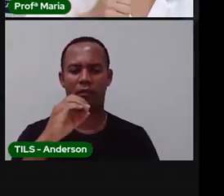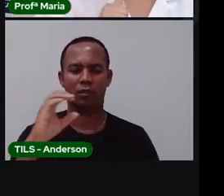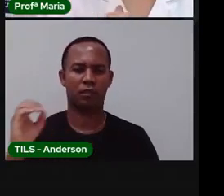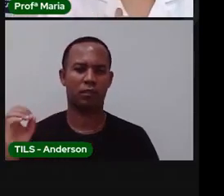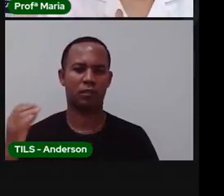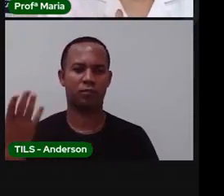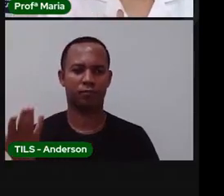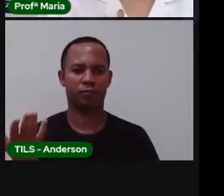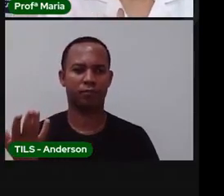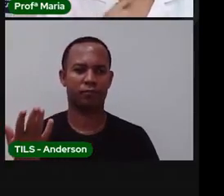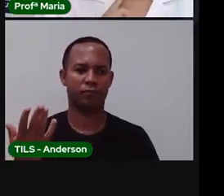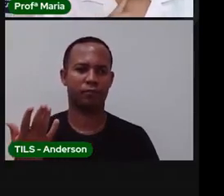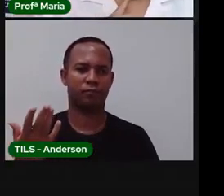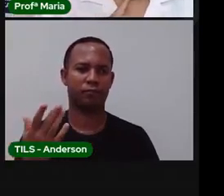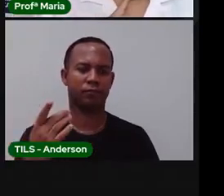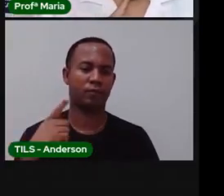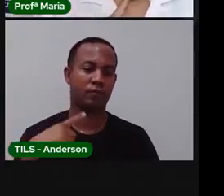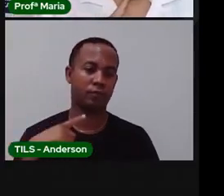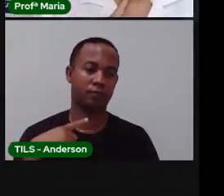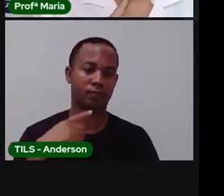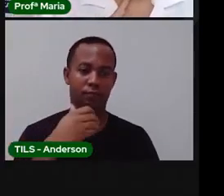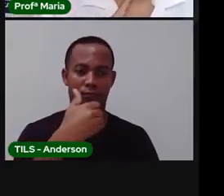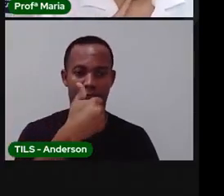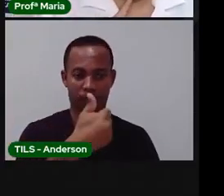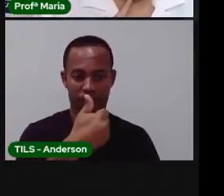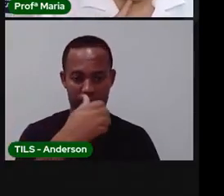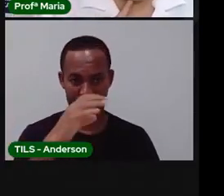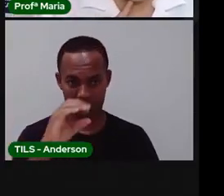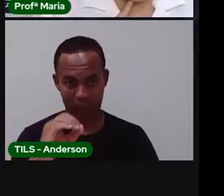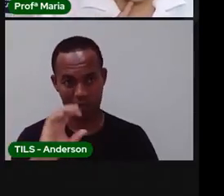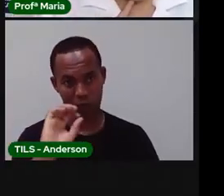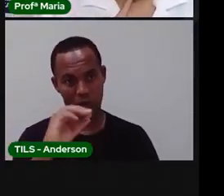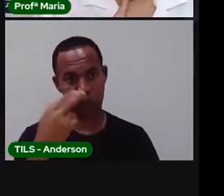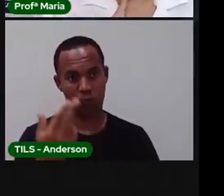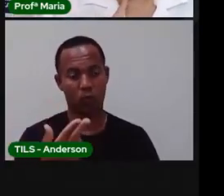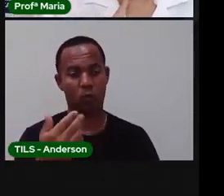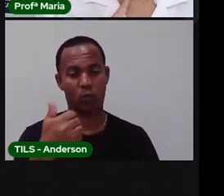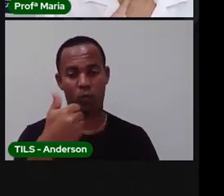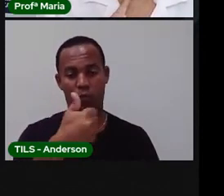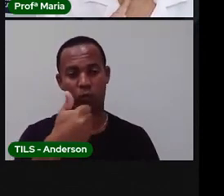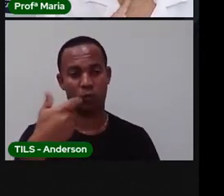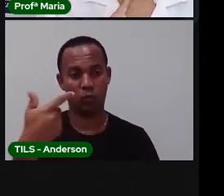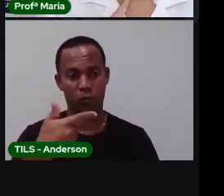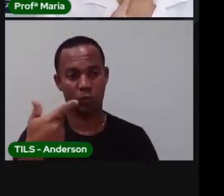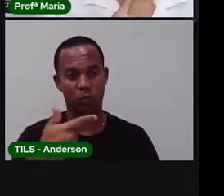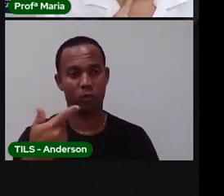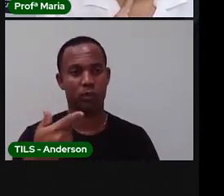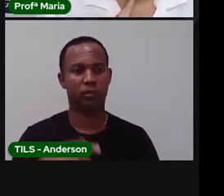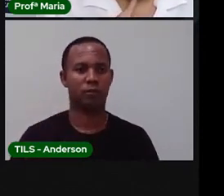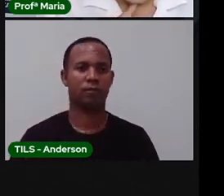dezena, 10. Uma dúzia, 12. E uma centena,